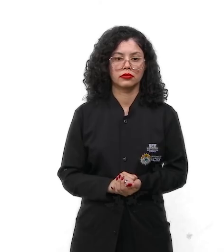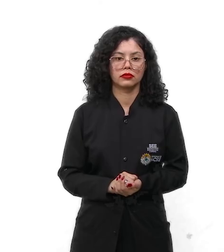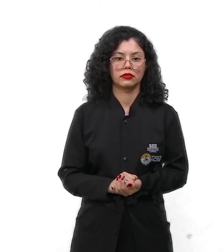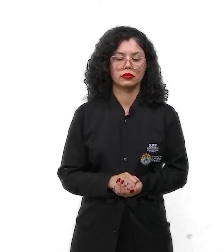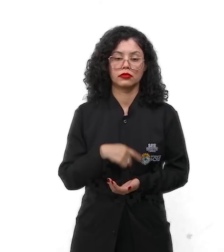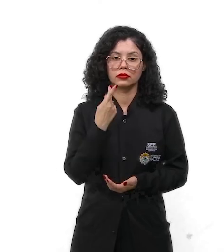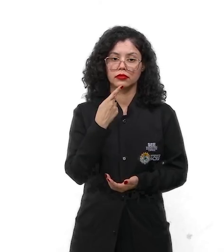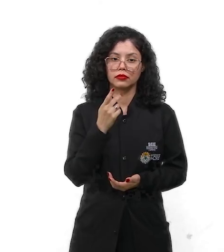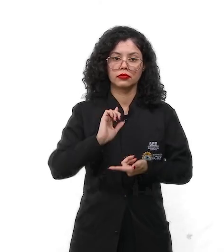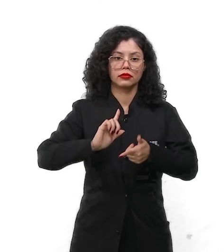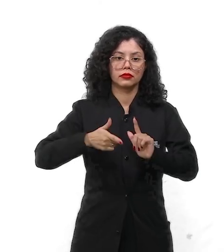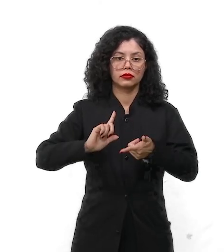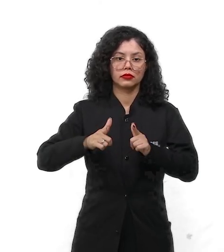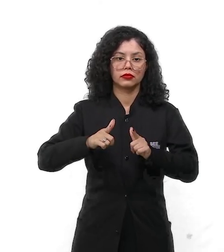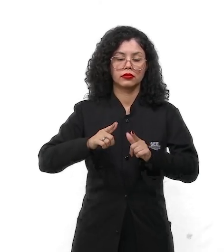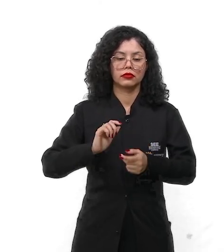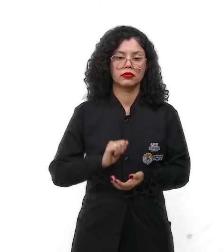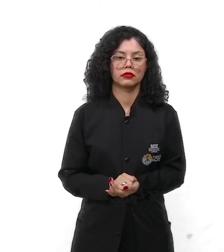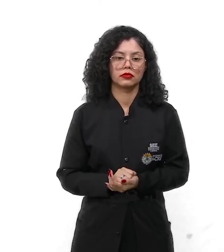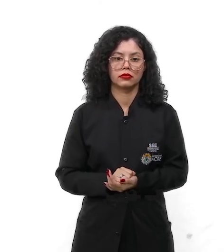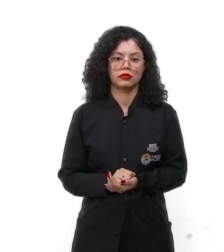Acertou quem anotou a letra